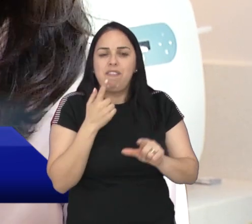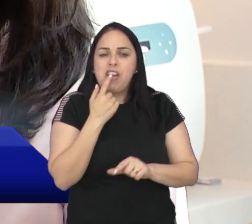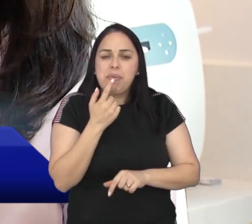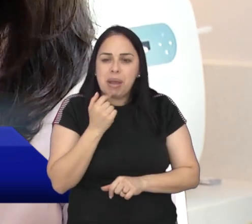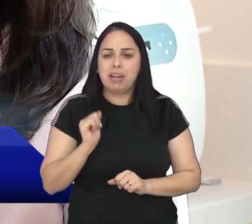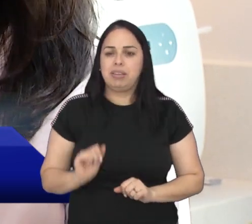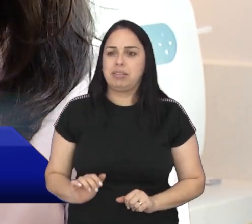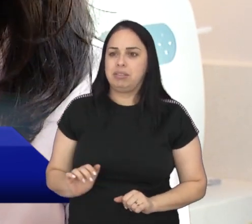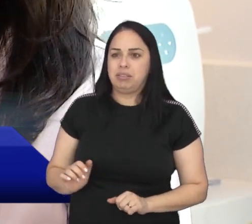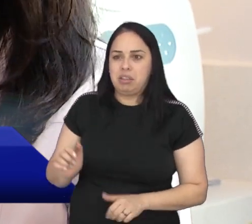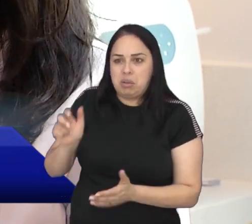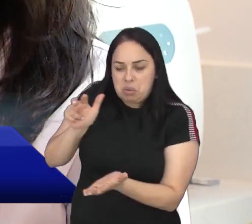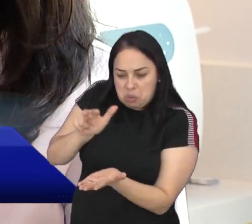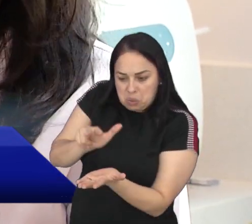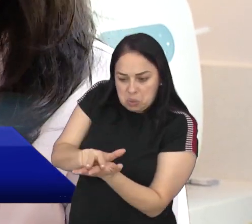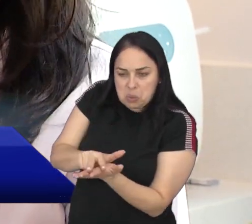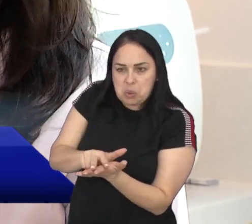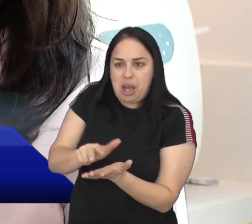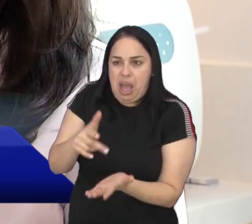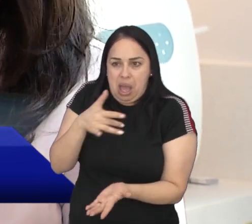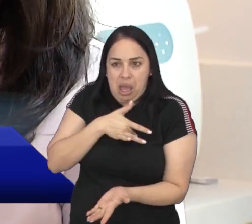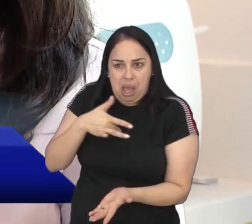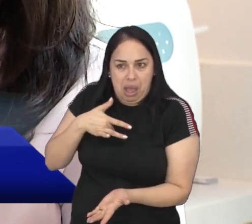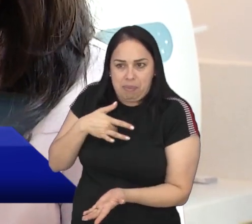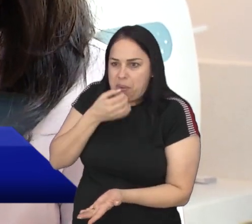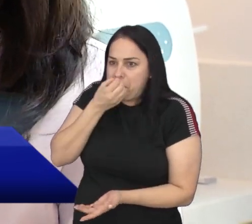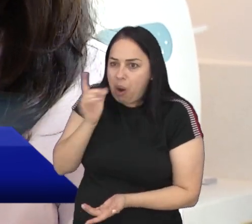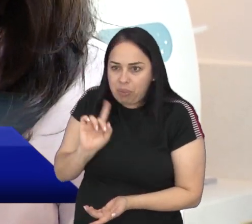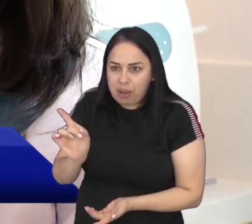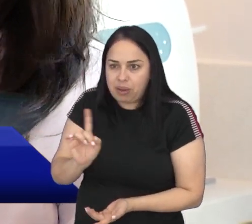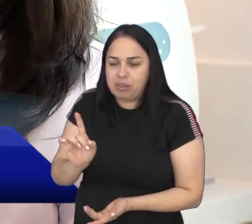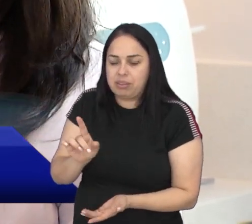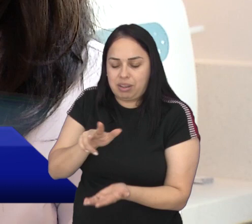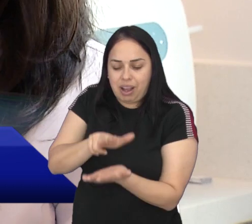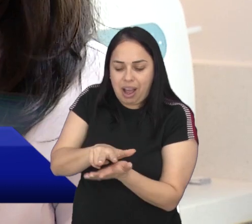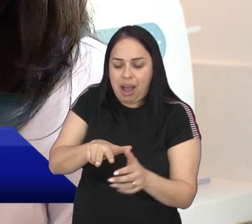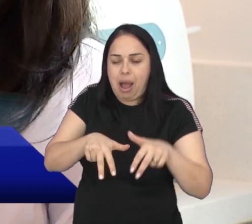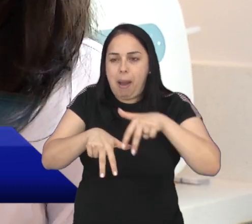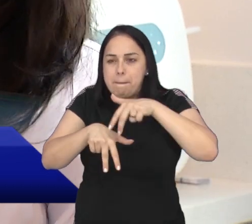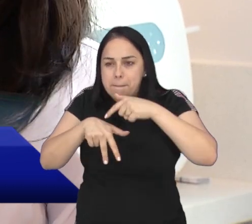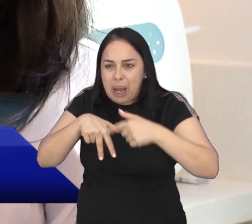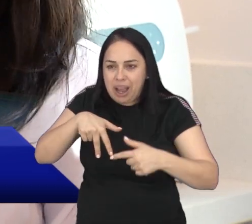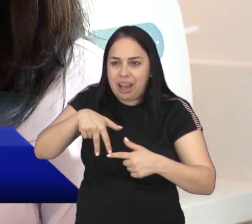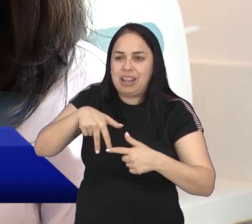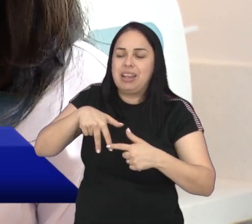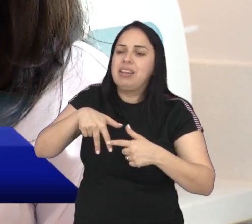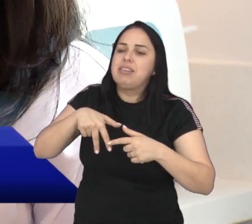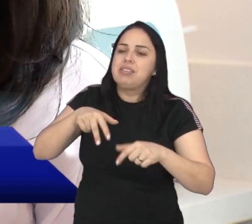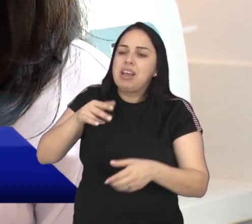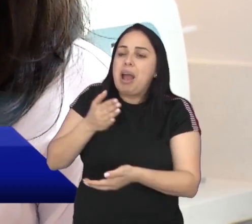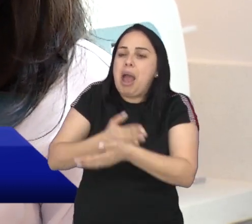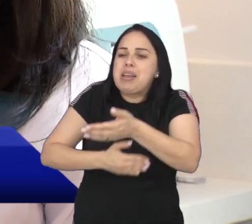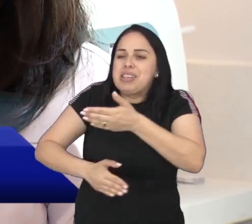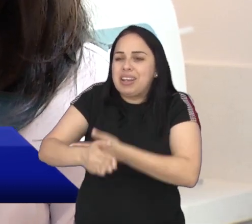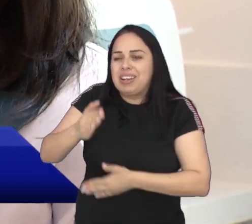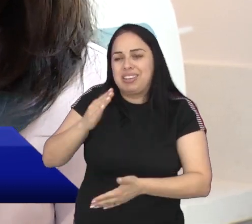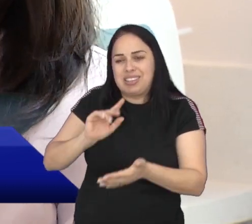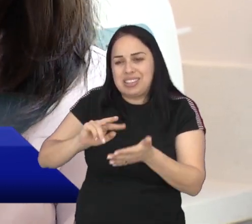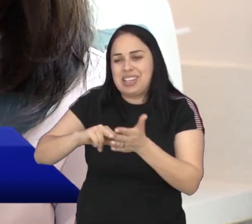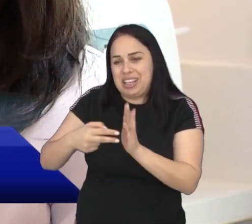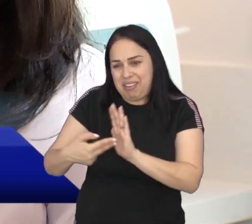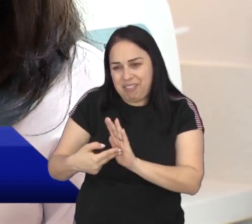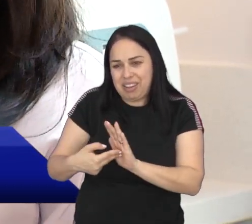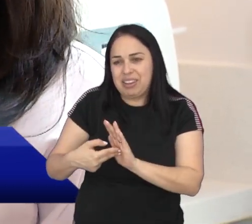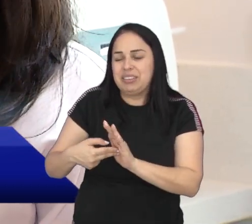nenhum bronzeamento é saudável, né? A pele que está queimada, ela está danificada, ela foi lesionada